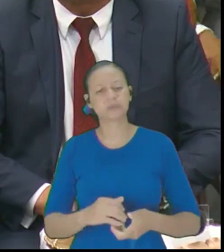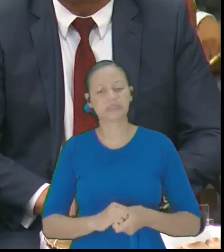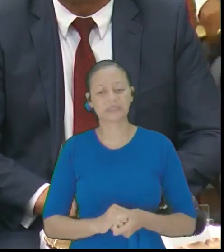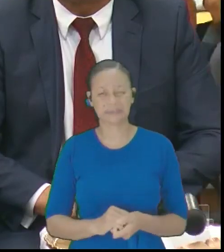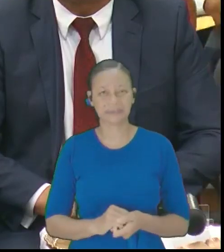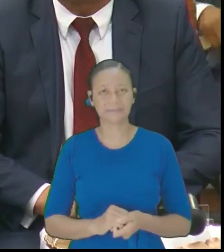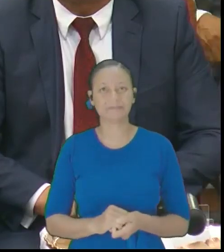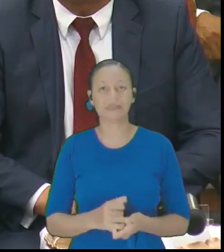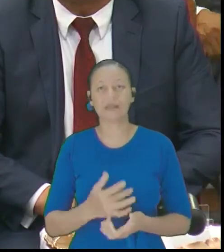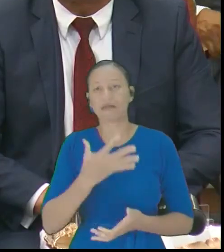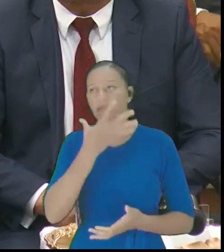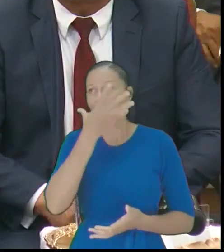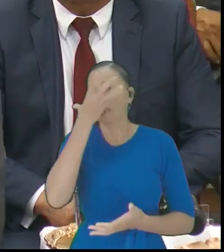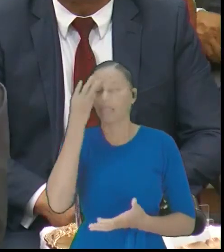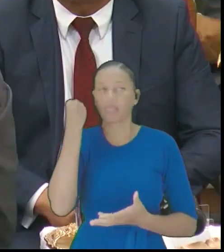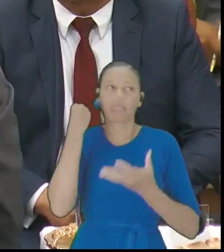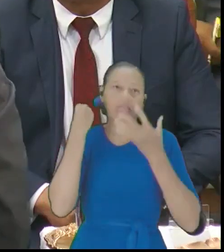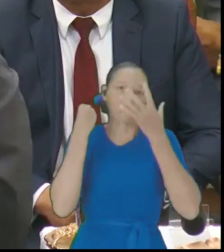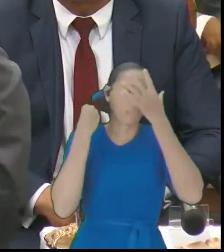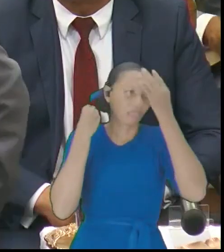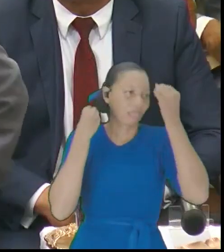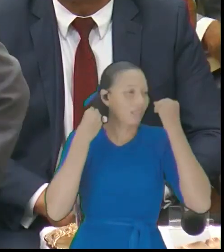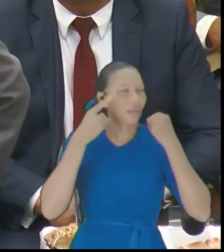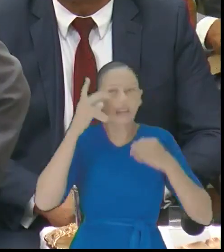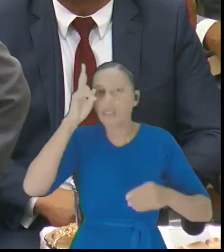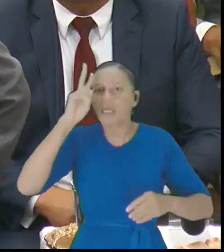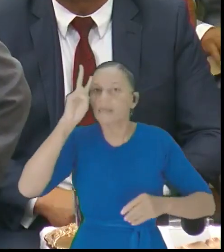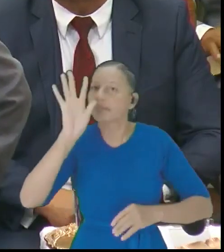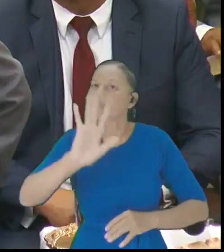a amnésia toma conta, a memória fica curta,